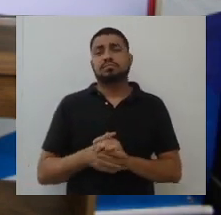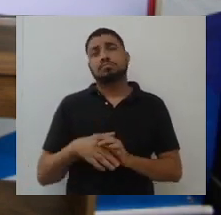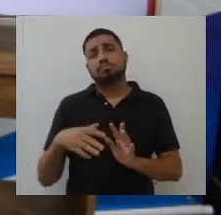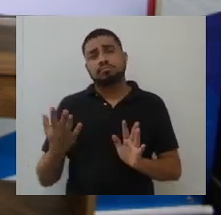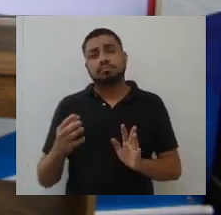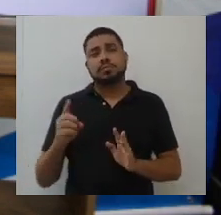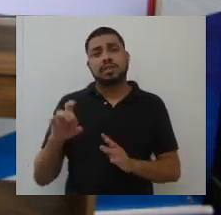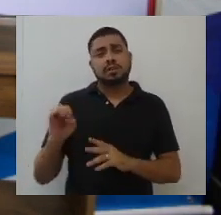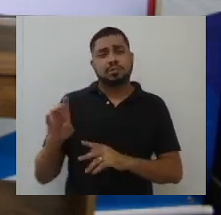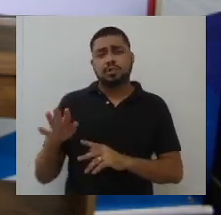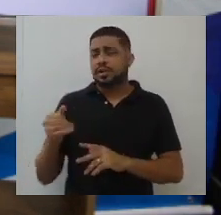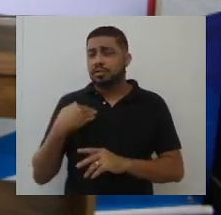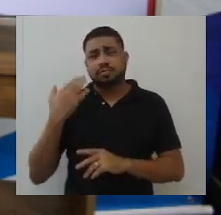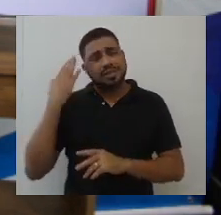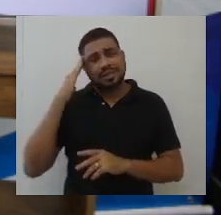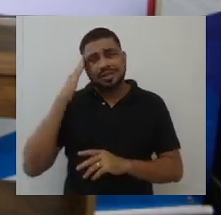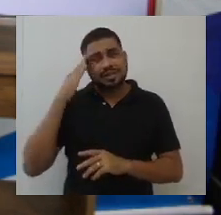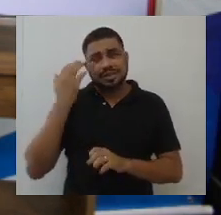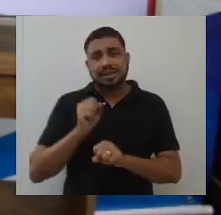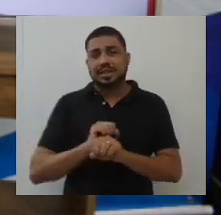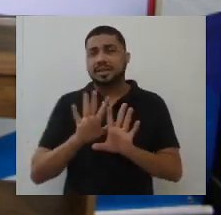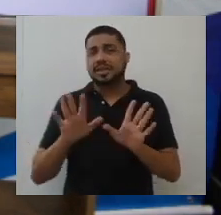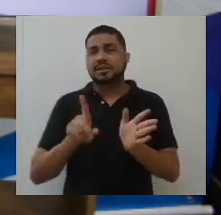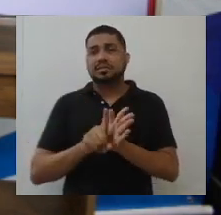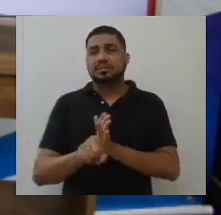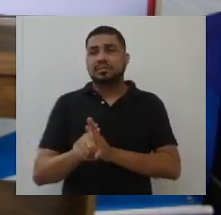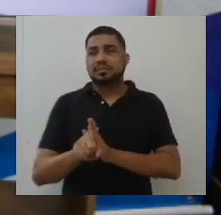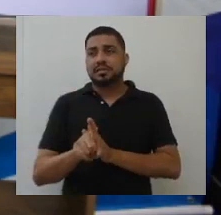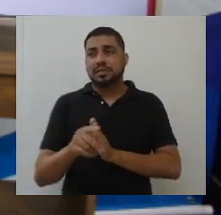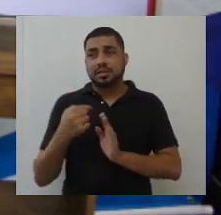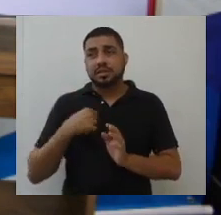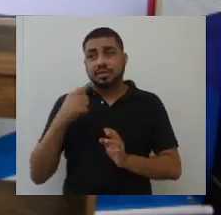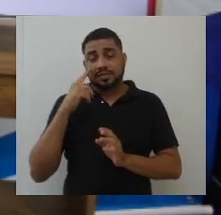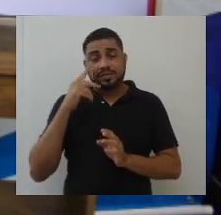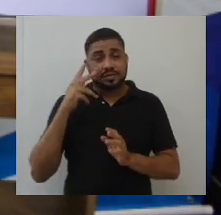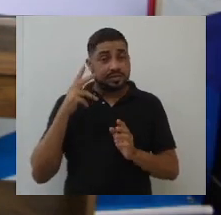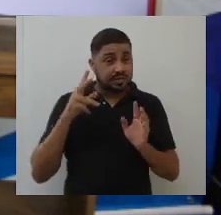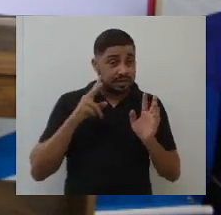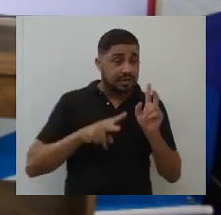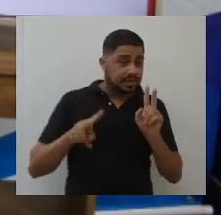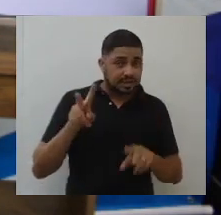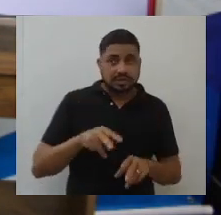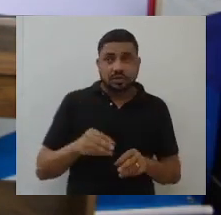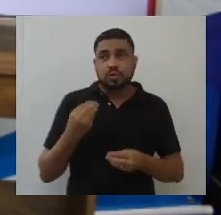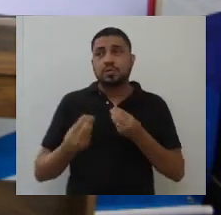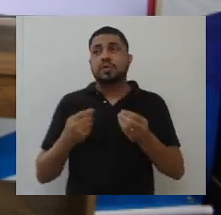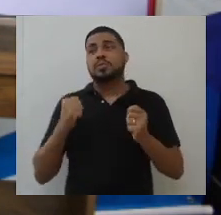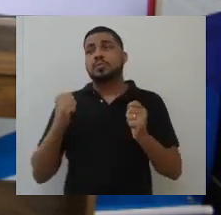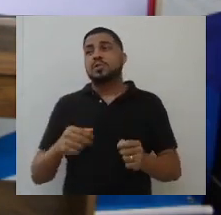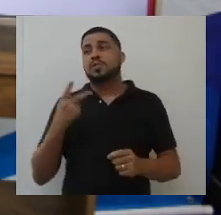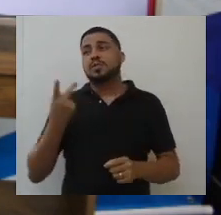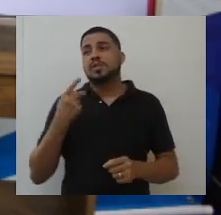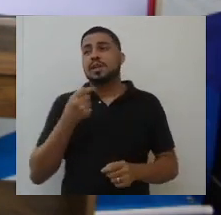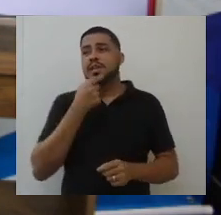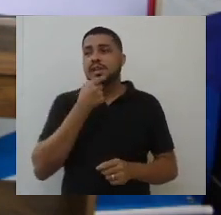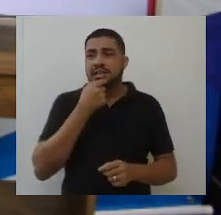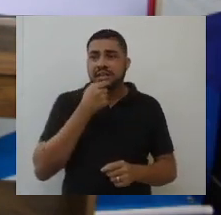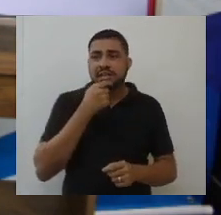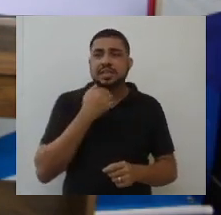Débora, eu não entendi muito bem tua pergunta. Deixa eu reler para ver se cai alguma coisa aqui. Como eu posso falar